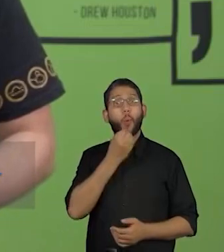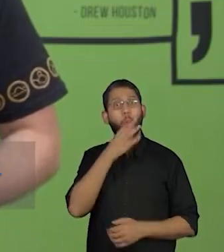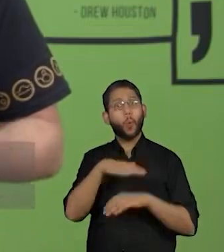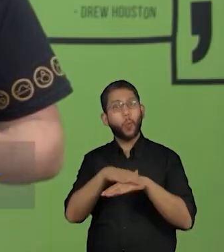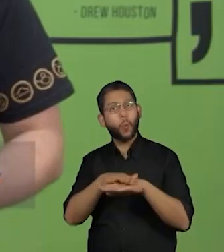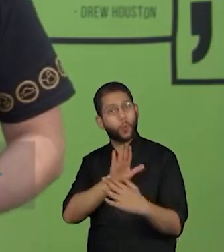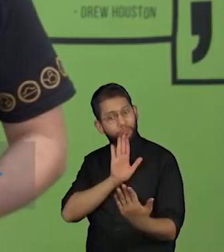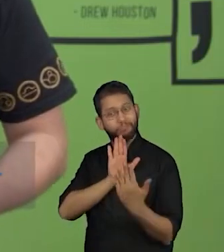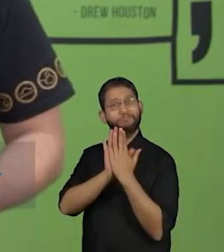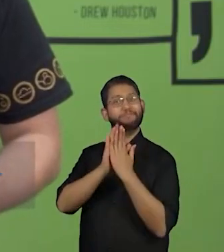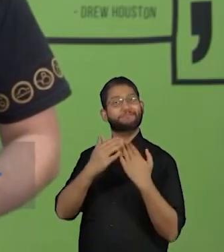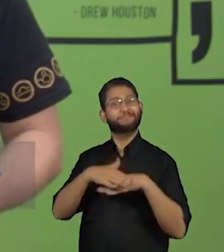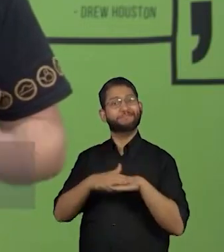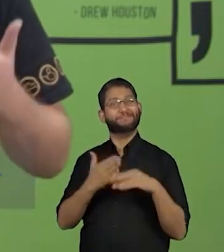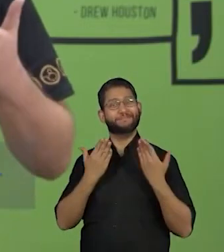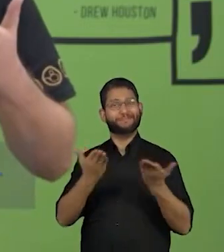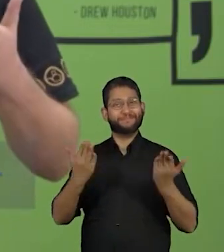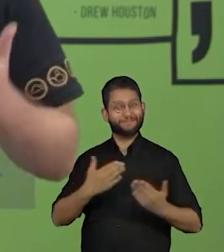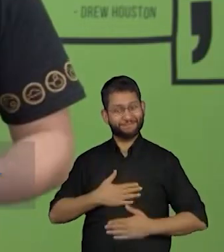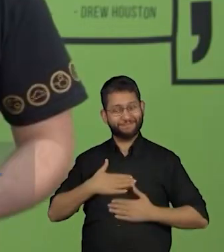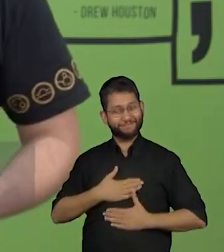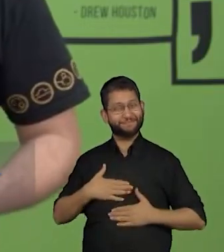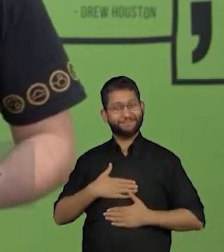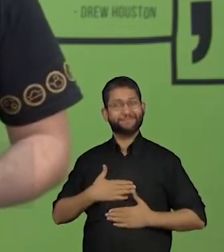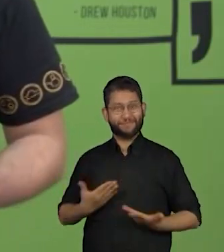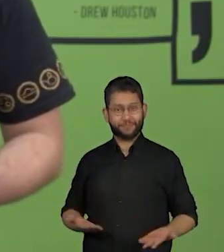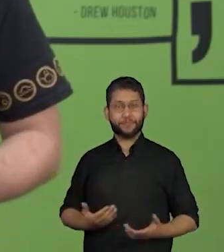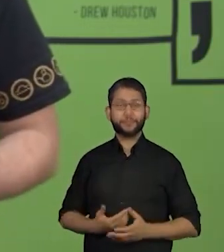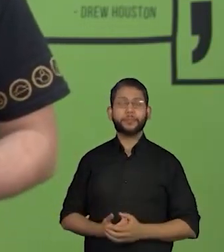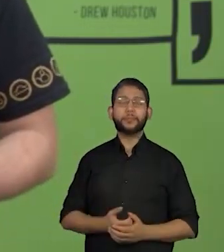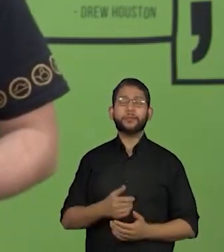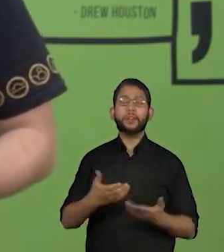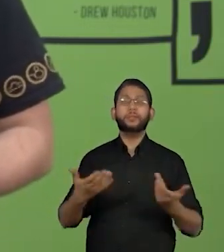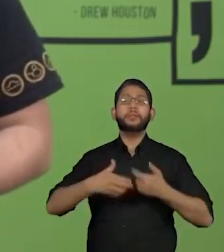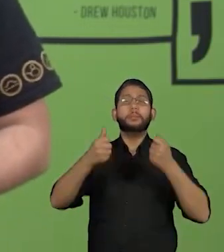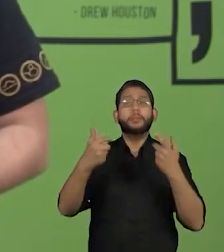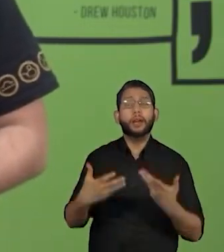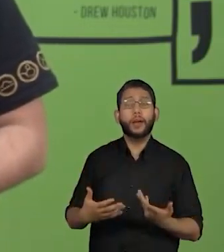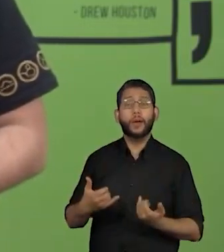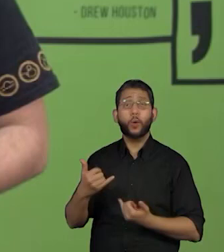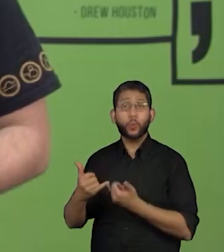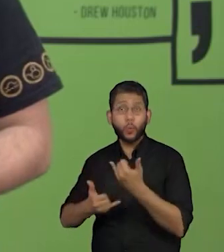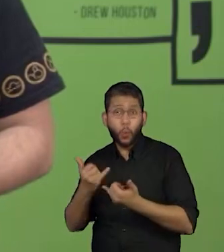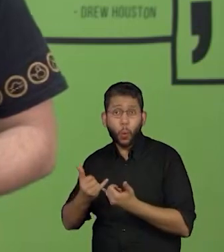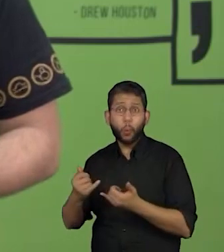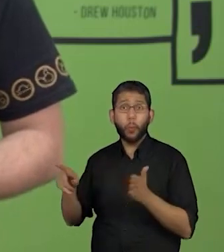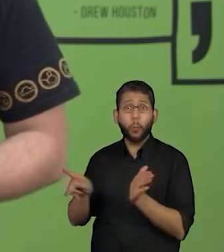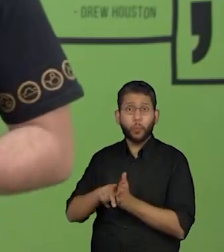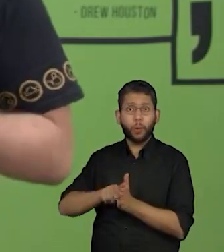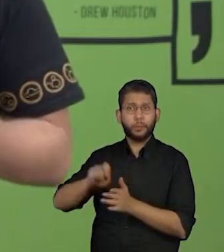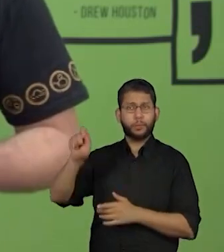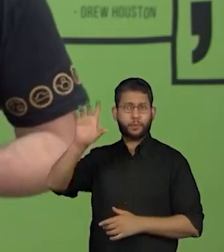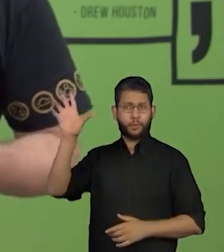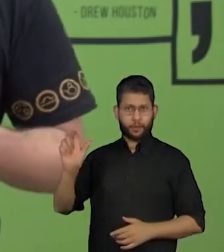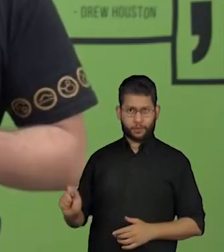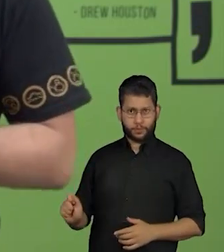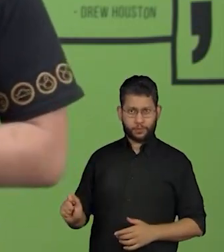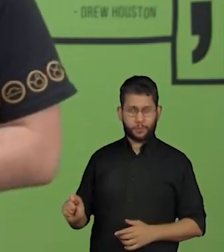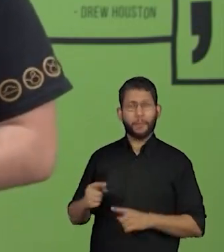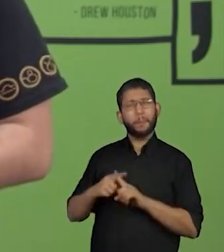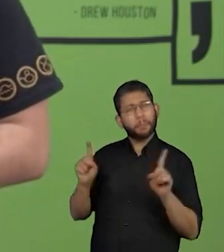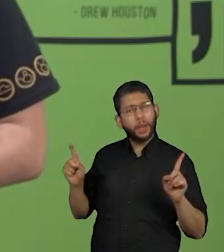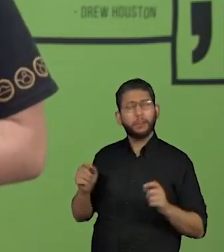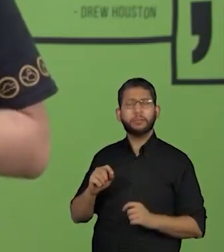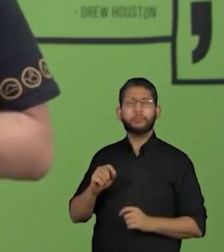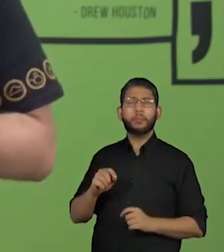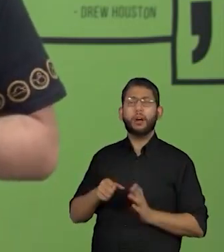com vocês, é um grande prazer. Vou falar sobre jogos de origem africana, mas antes de entrarmos